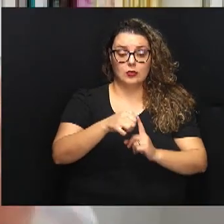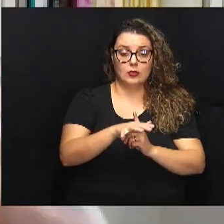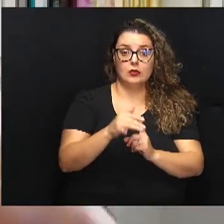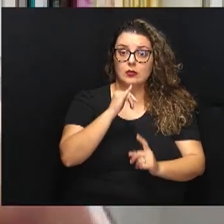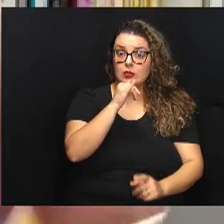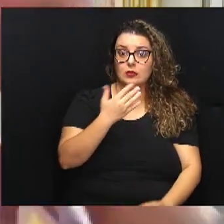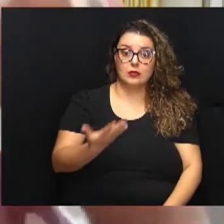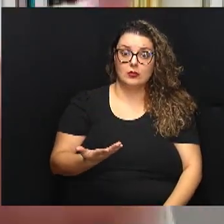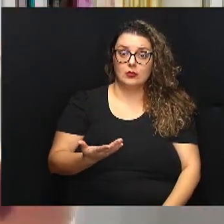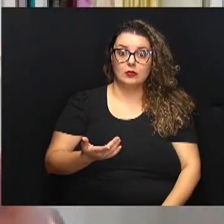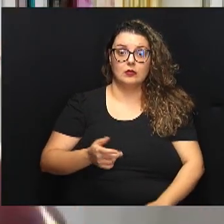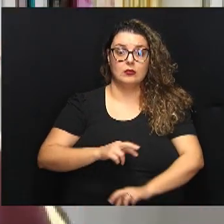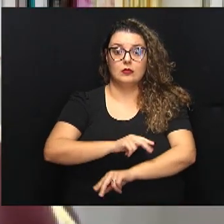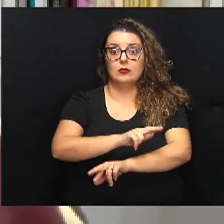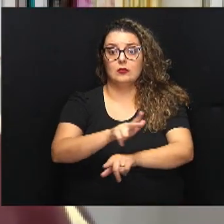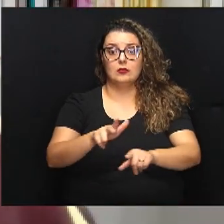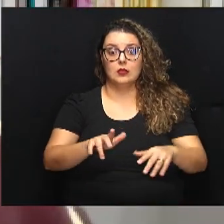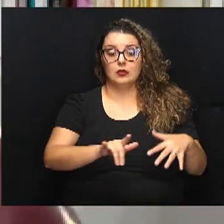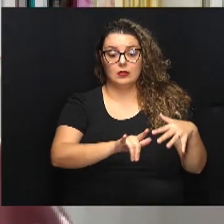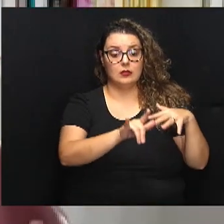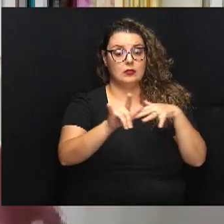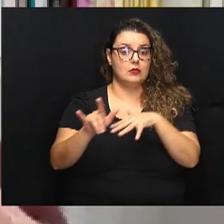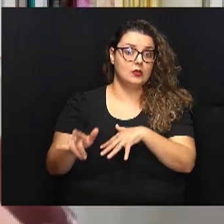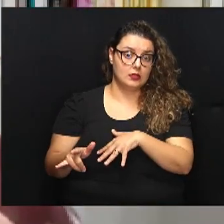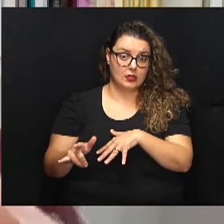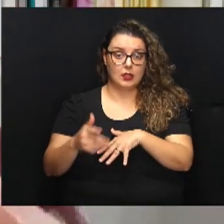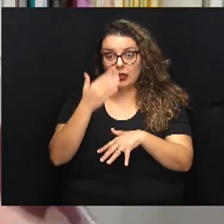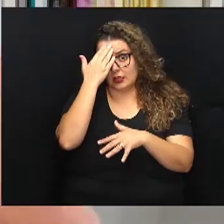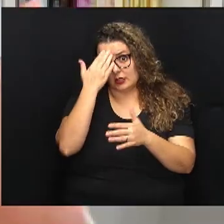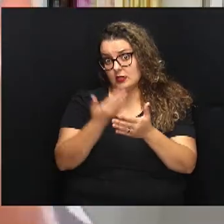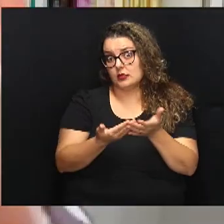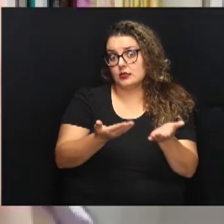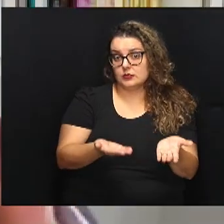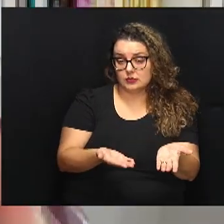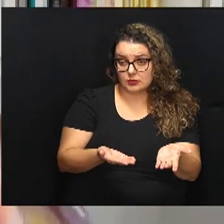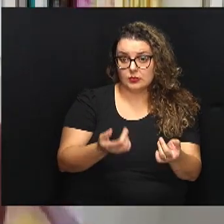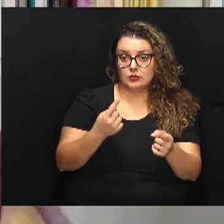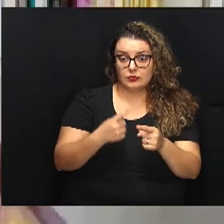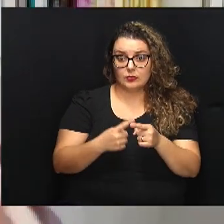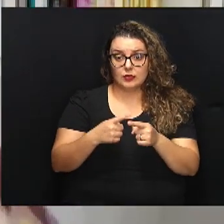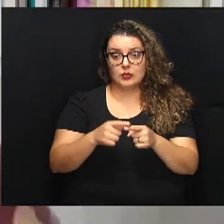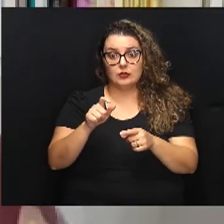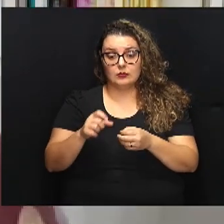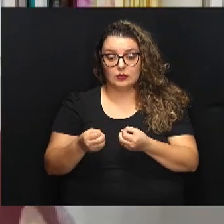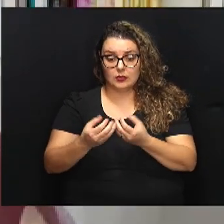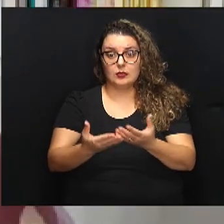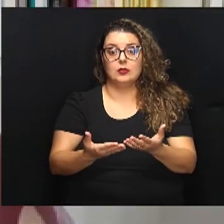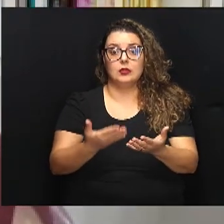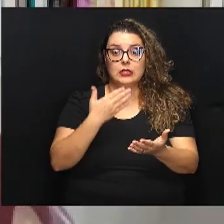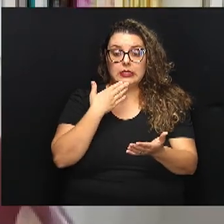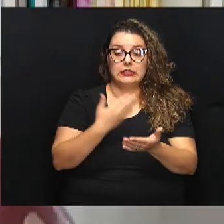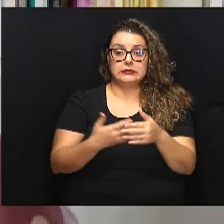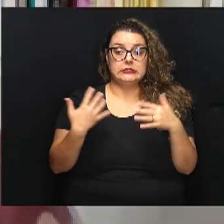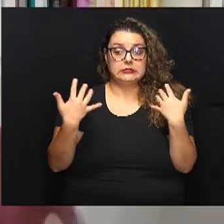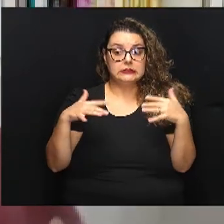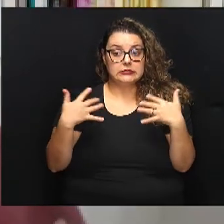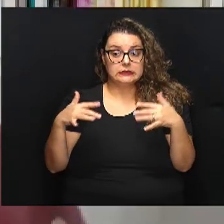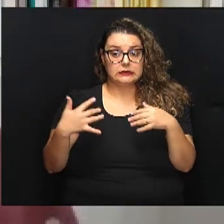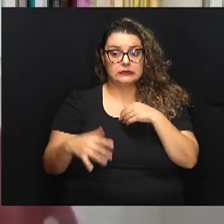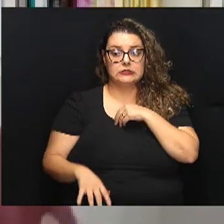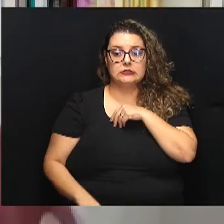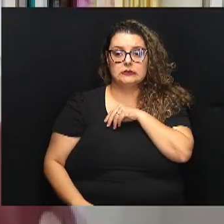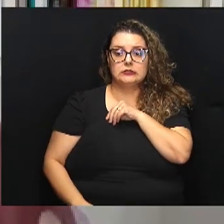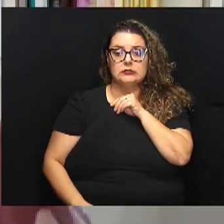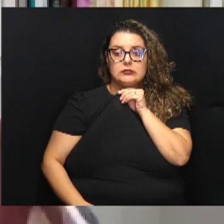vai ter um monte de seguidores, porque ele está trazendo uma coisa que assusta. Tá? Então,